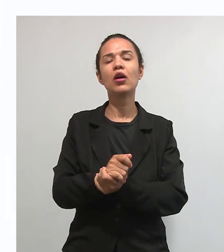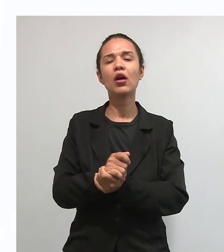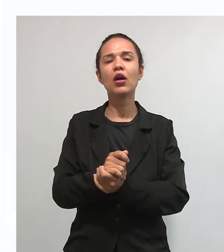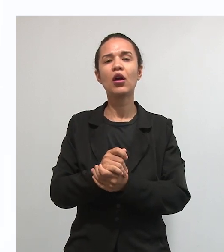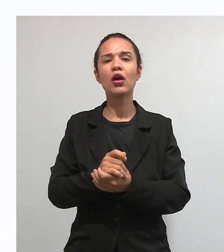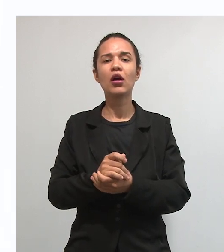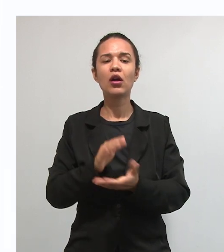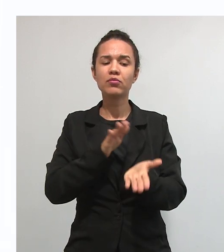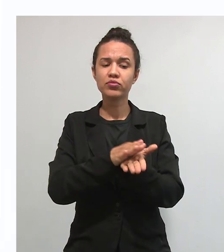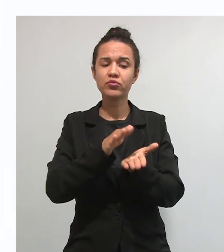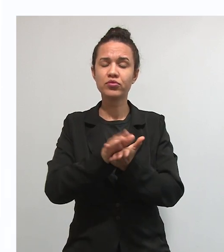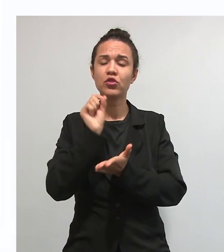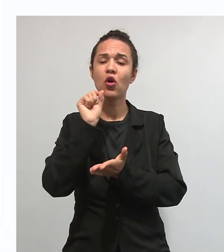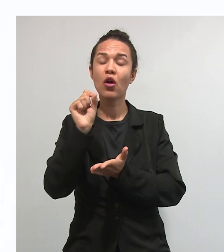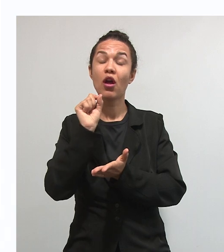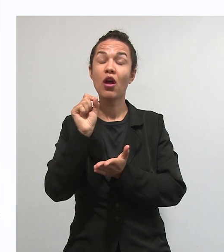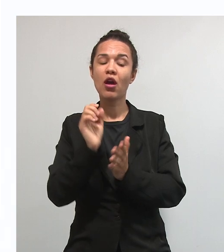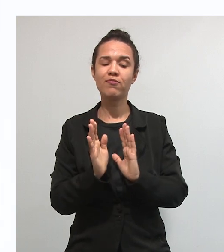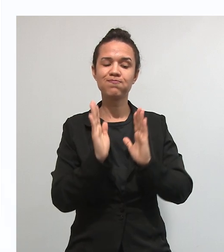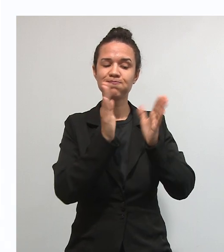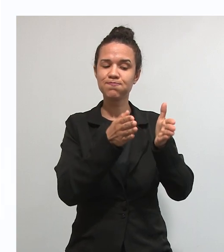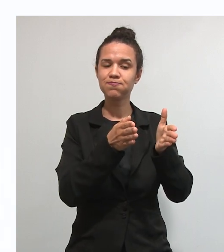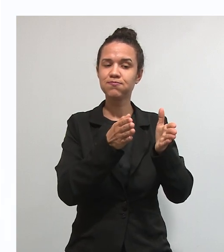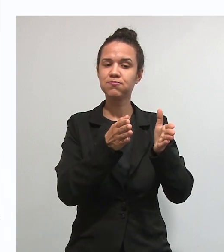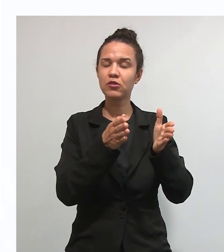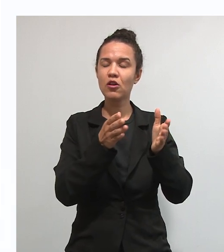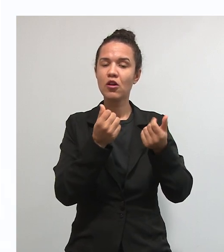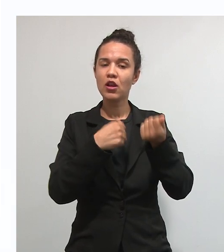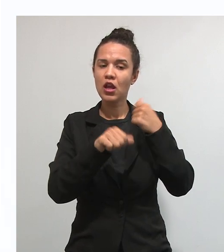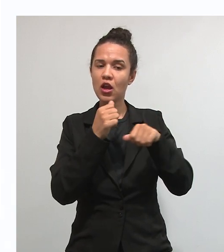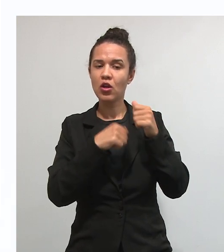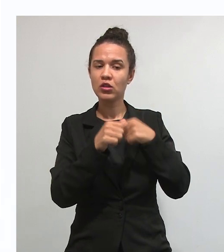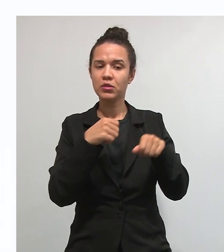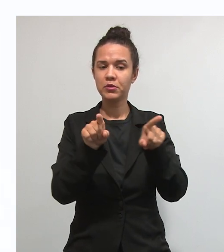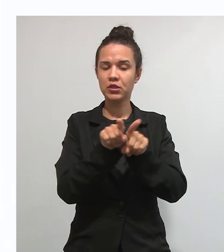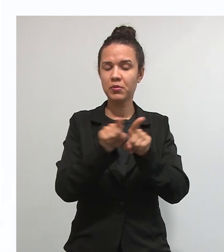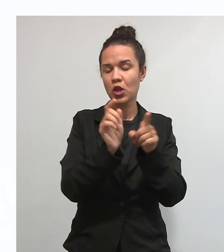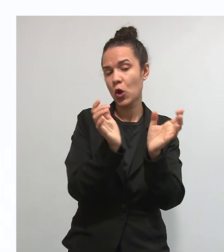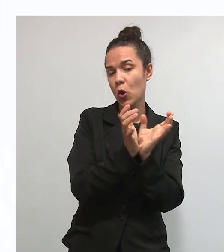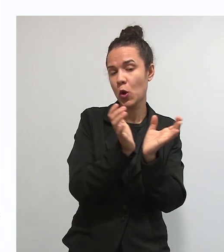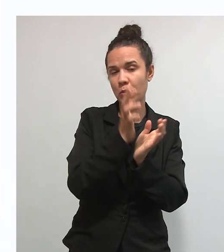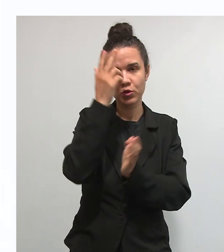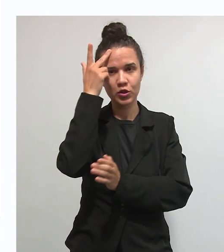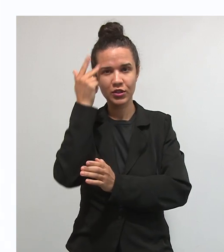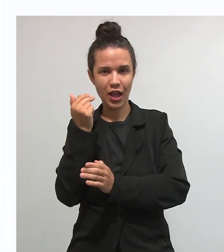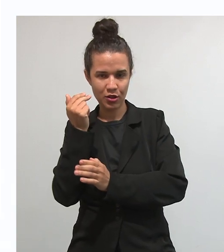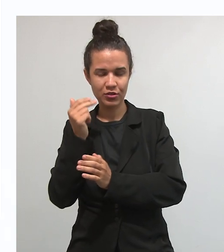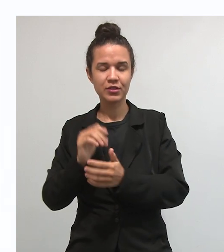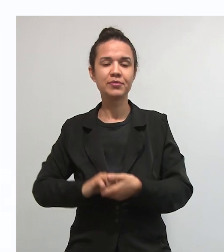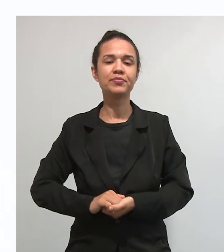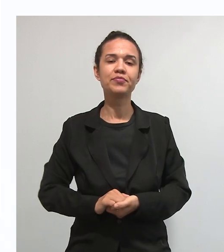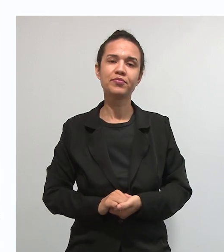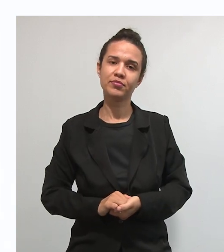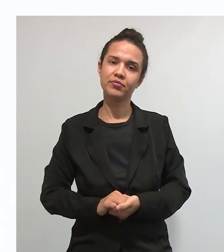é por categoria econômica e grupo de natureza, tá?